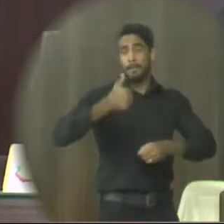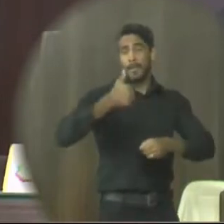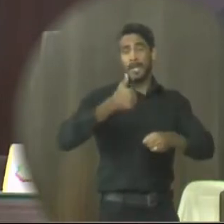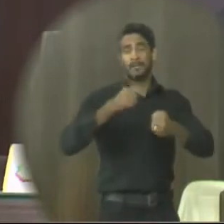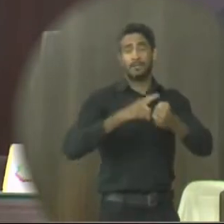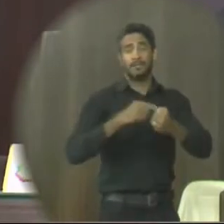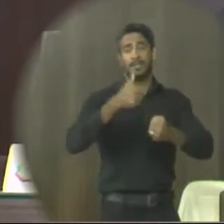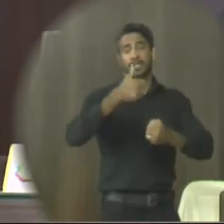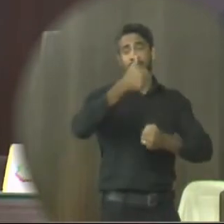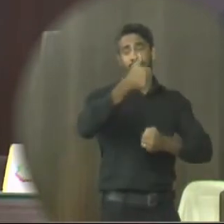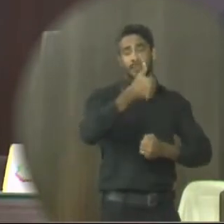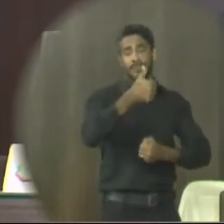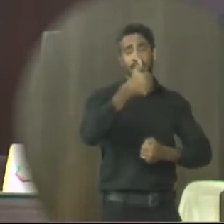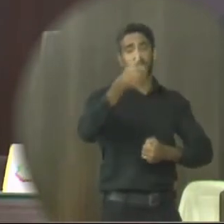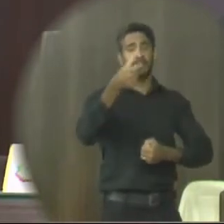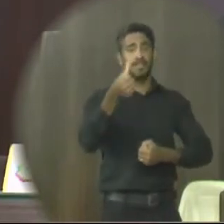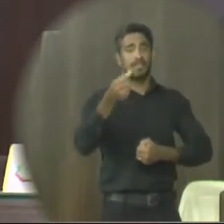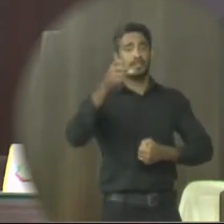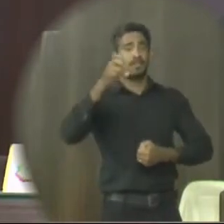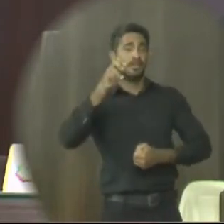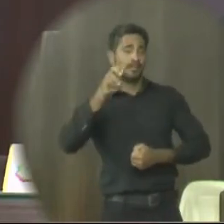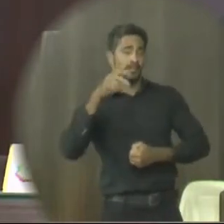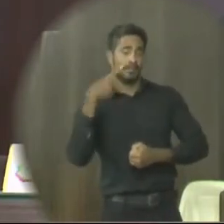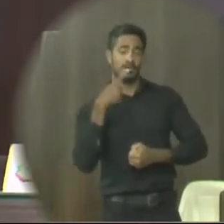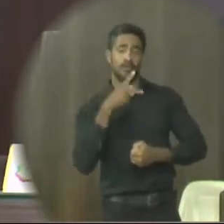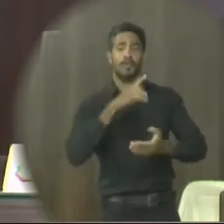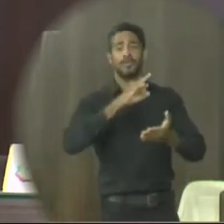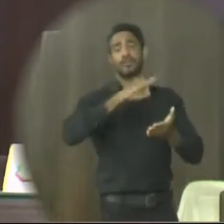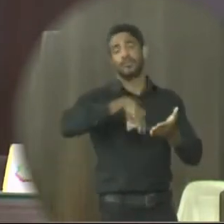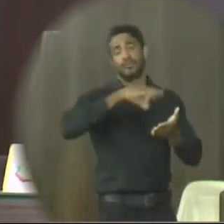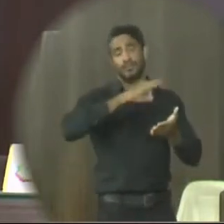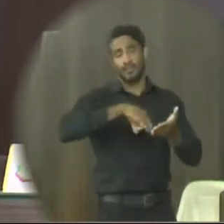artigo 165 da mesma norma.